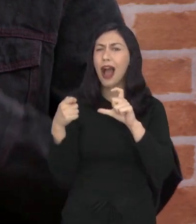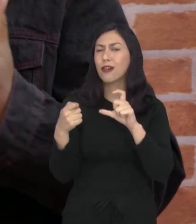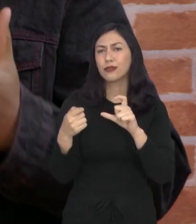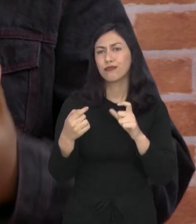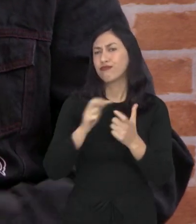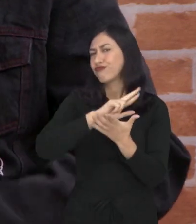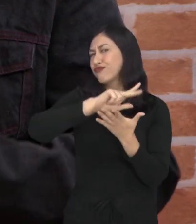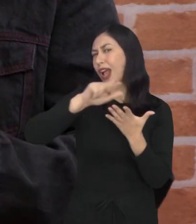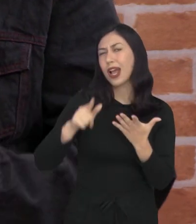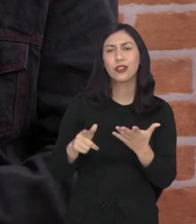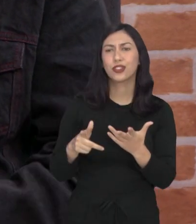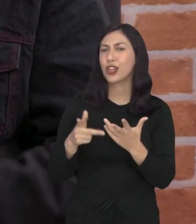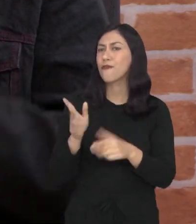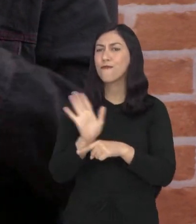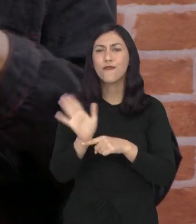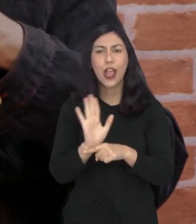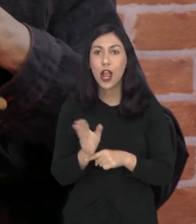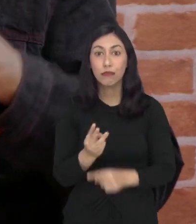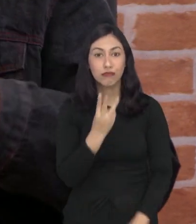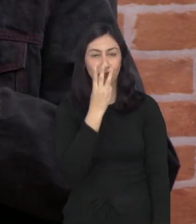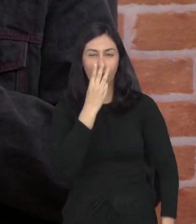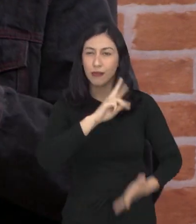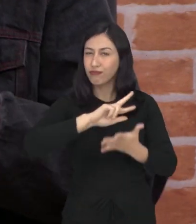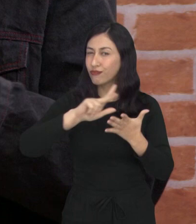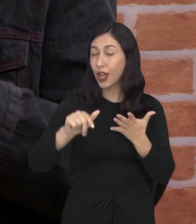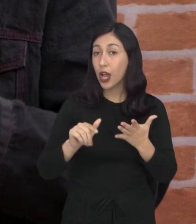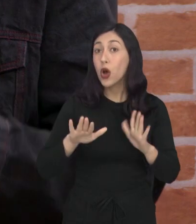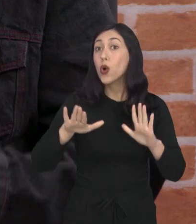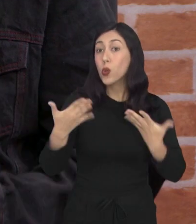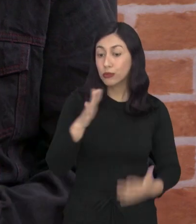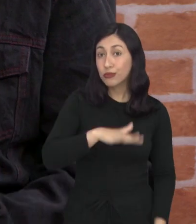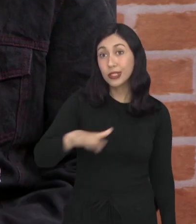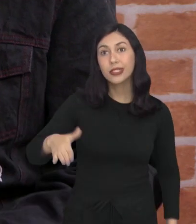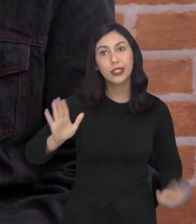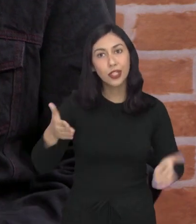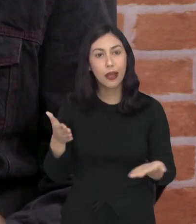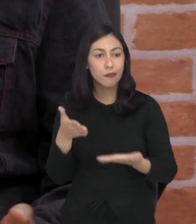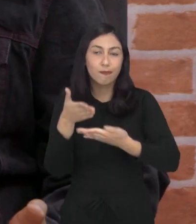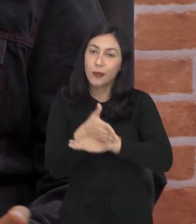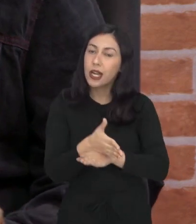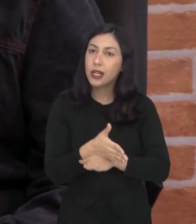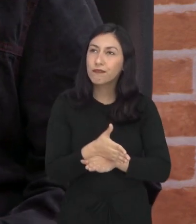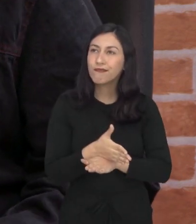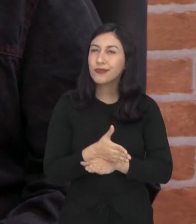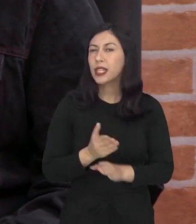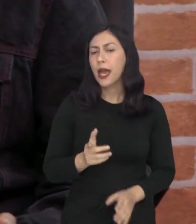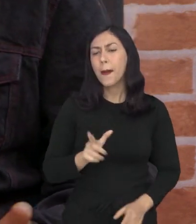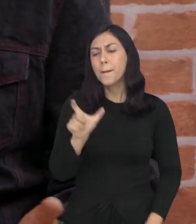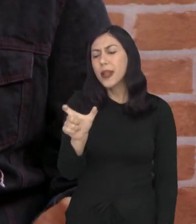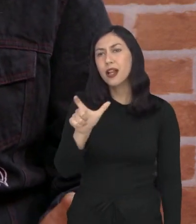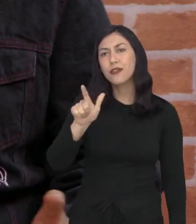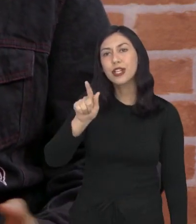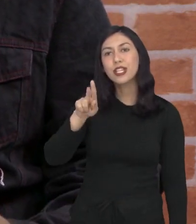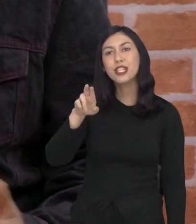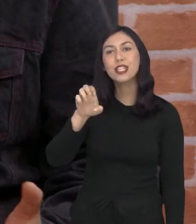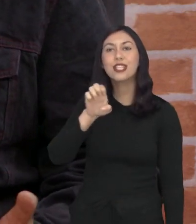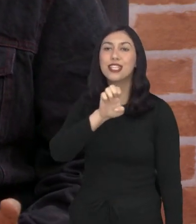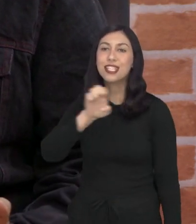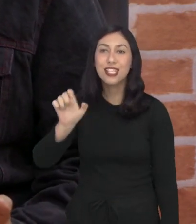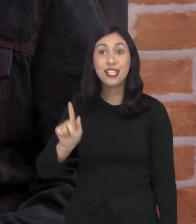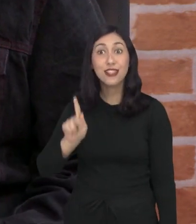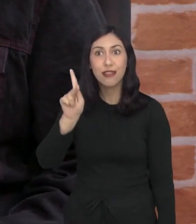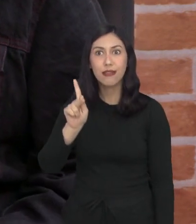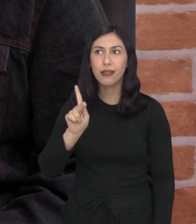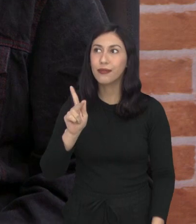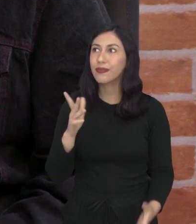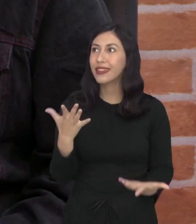Star Wars e tudo mais, então assim, é um mundo assim que eu entrei desde pequenininho. E o mundo geek, acho que se eu for falar assim, acaba sendo bem um